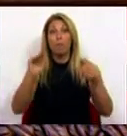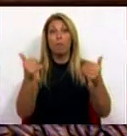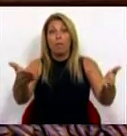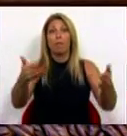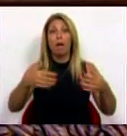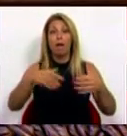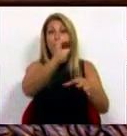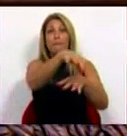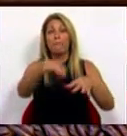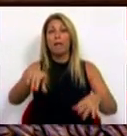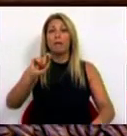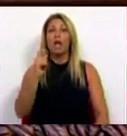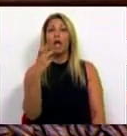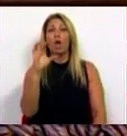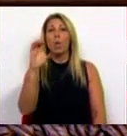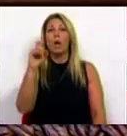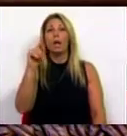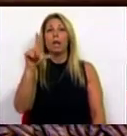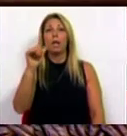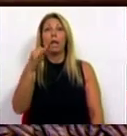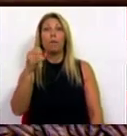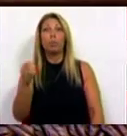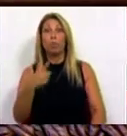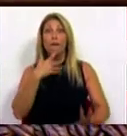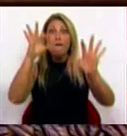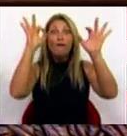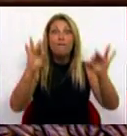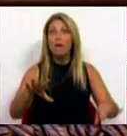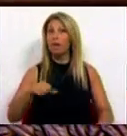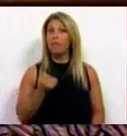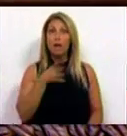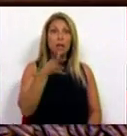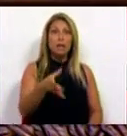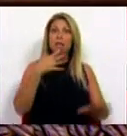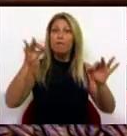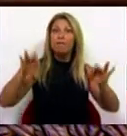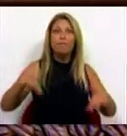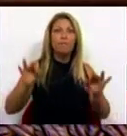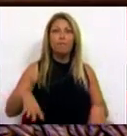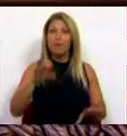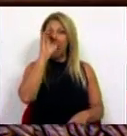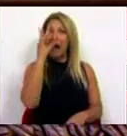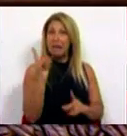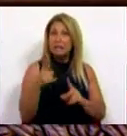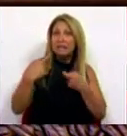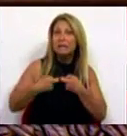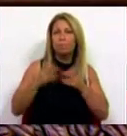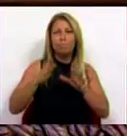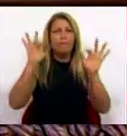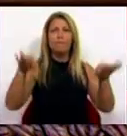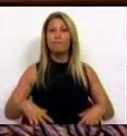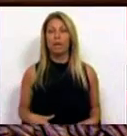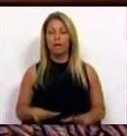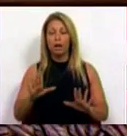acabe o império do eucalipto. É aquilo que os Verdes dizem com grande convicção. Senhoras e senhores deputados, dos